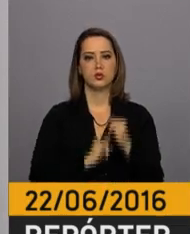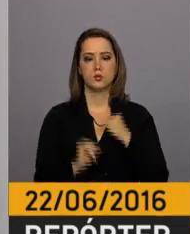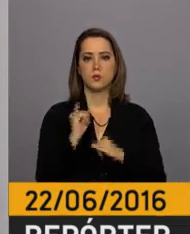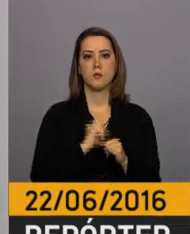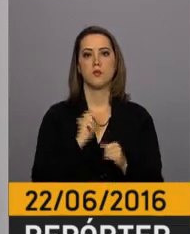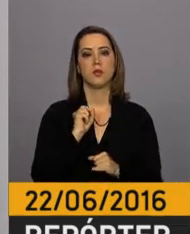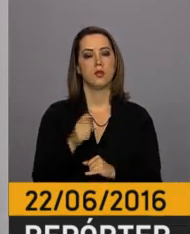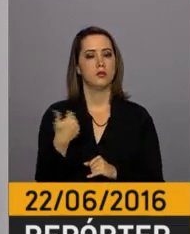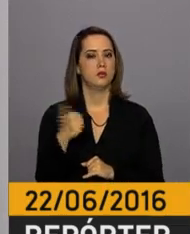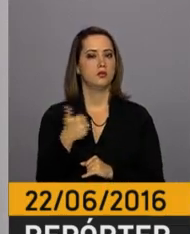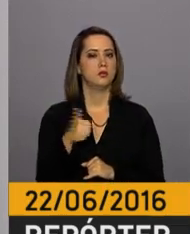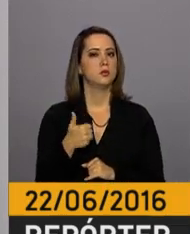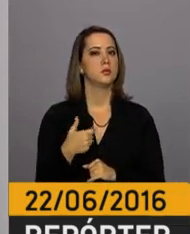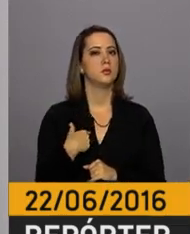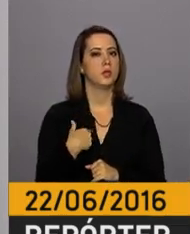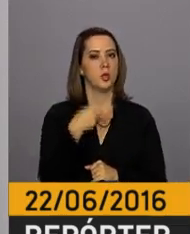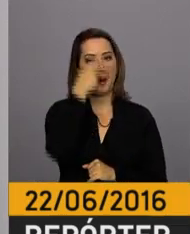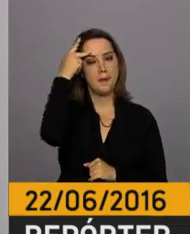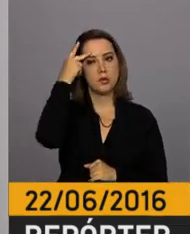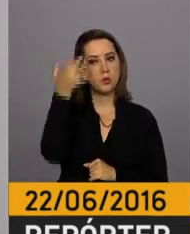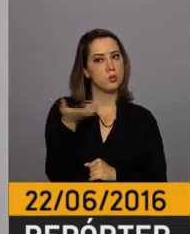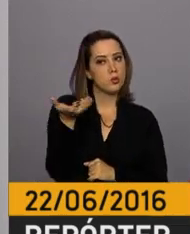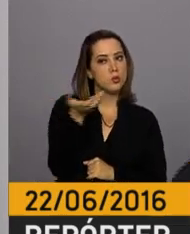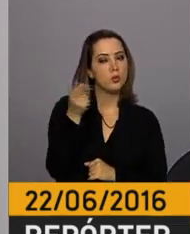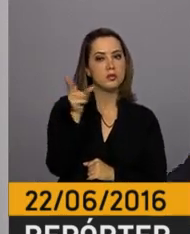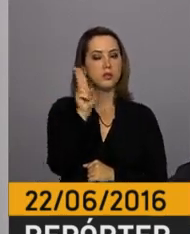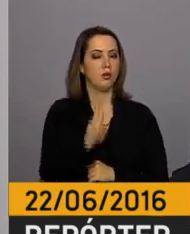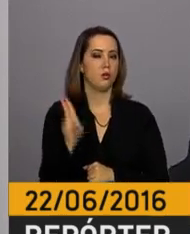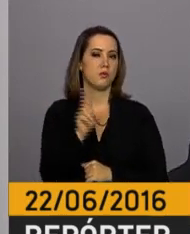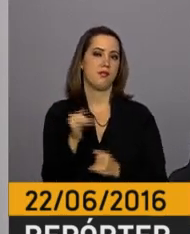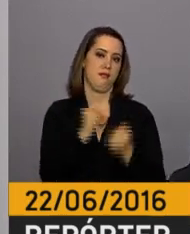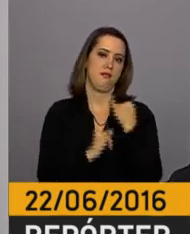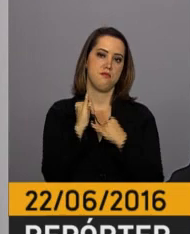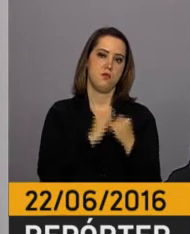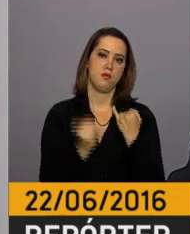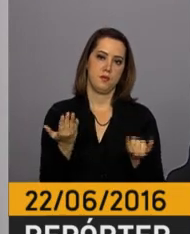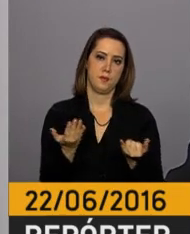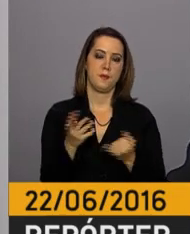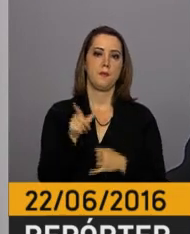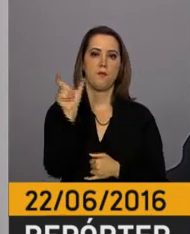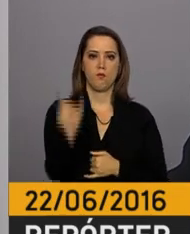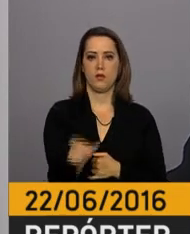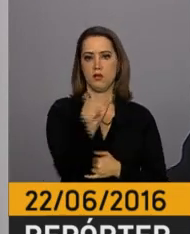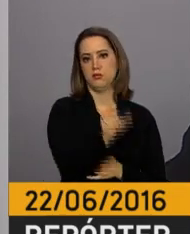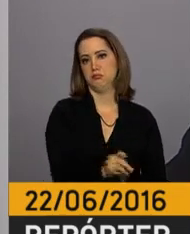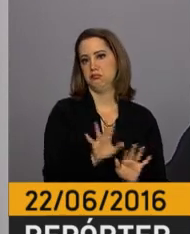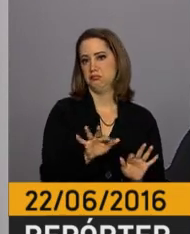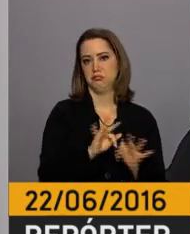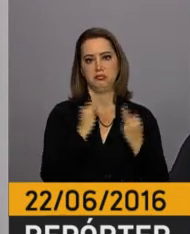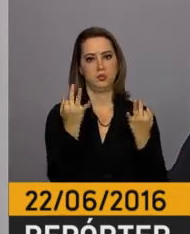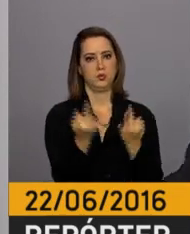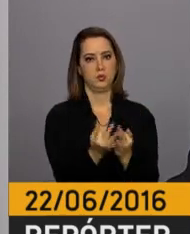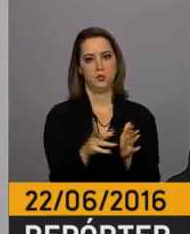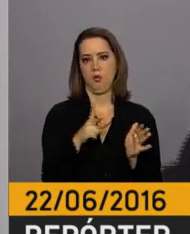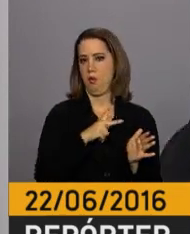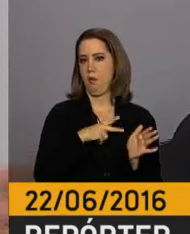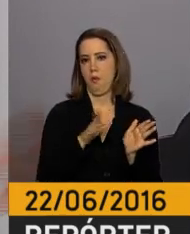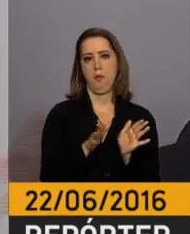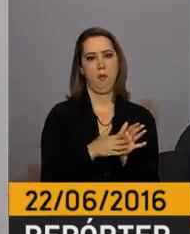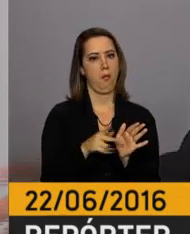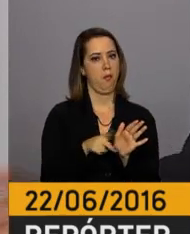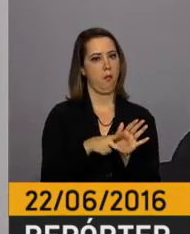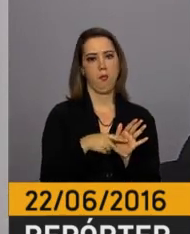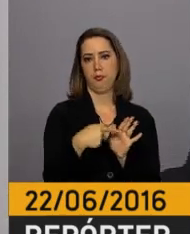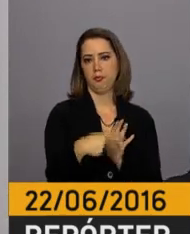para uso do próprio cidadão nas suas múltiplas escolhas e decisões individuais e familiares diárias que são